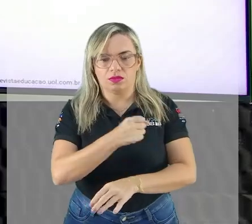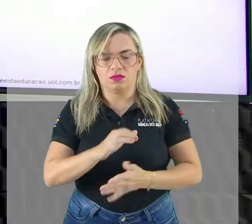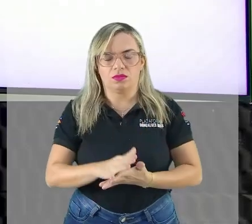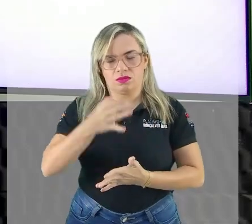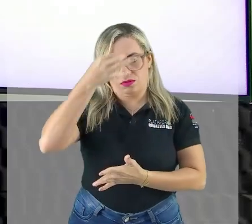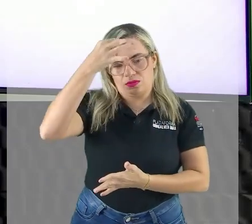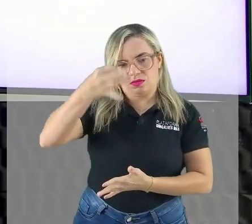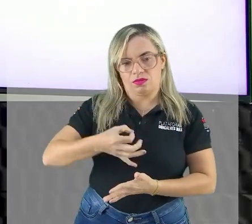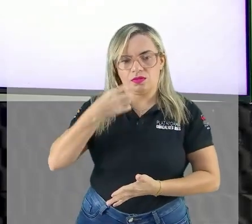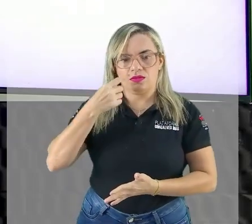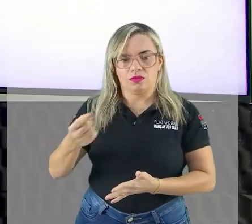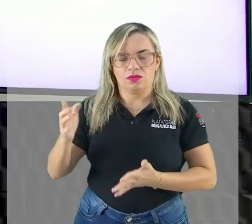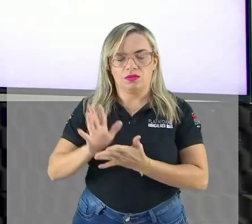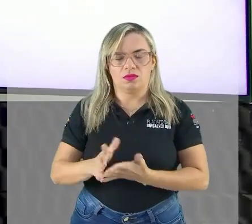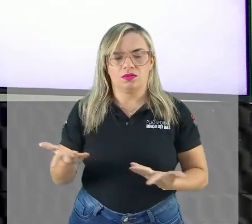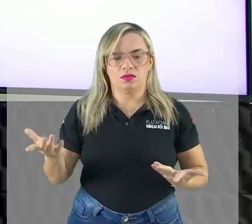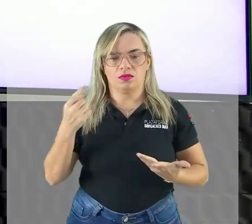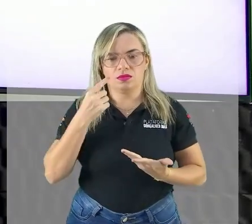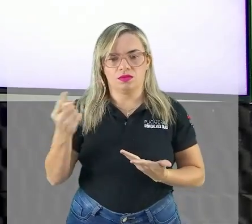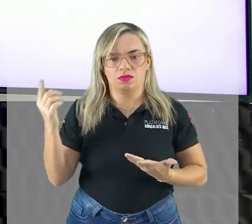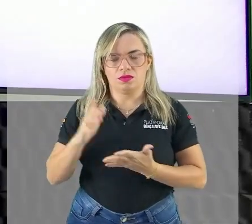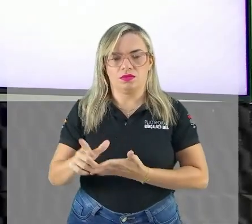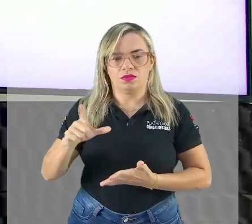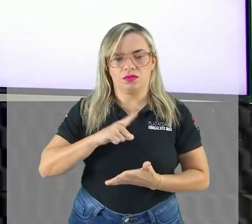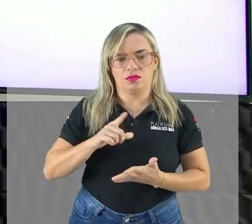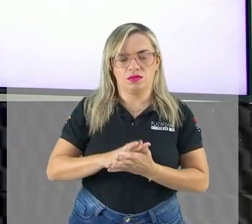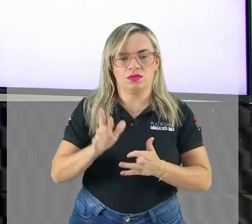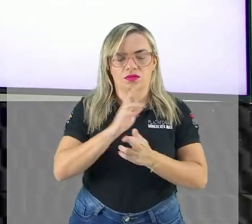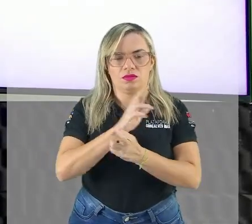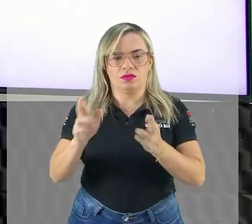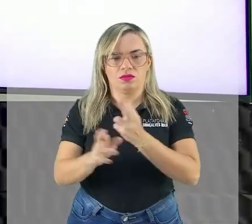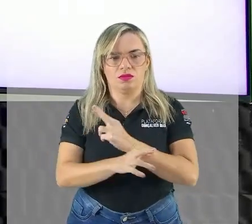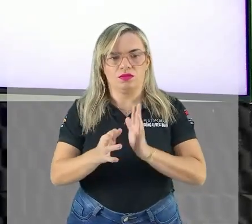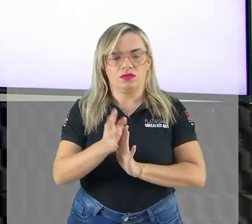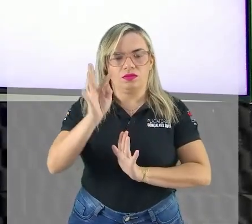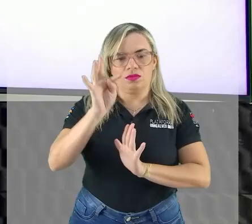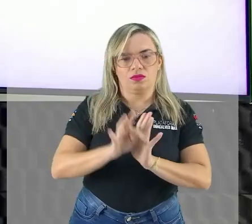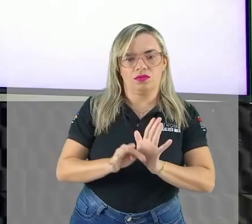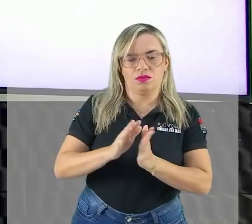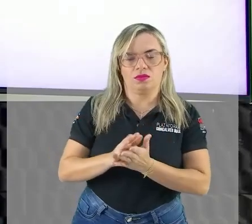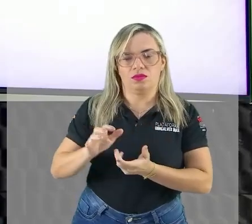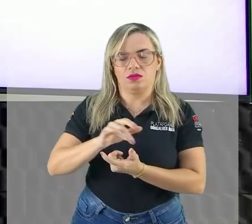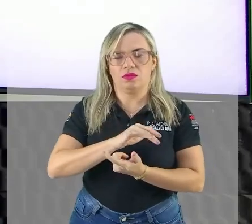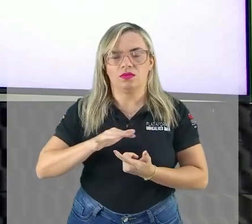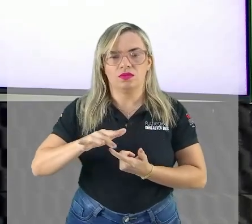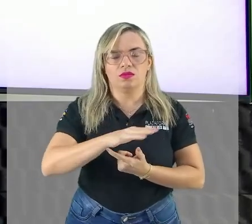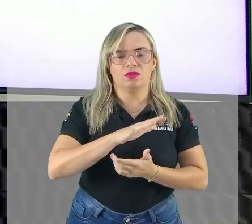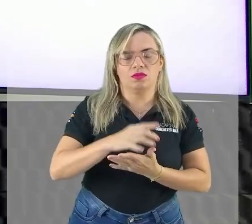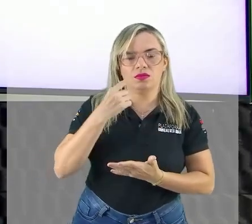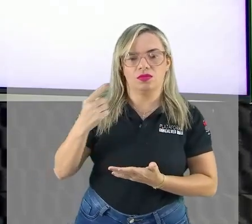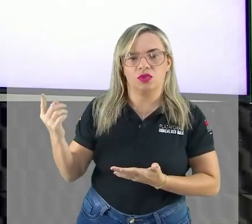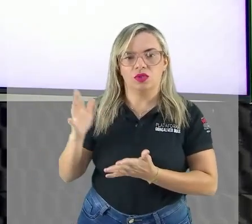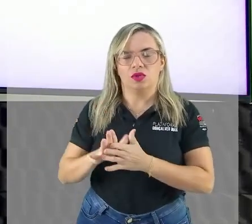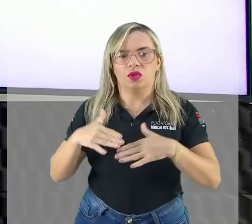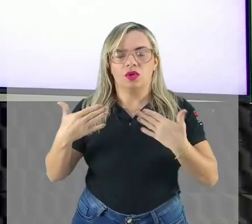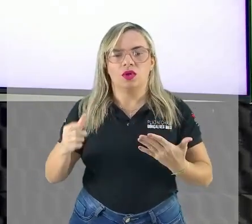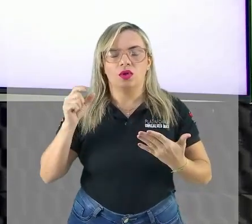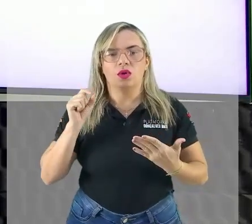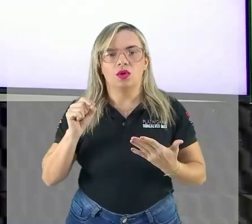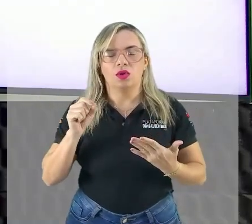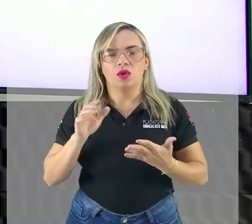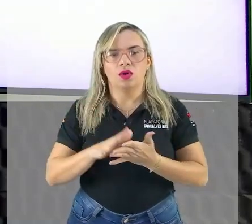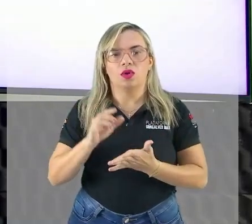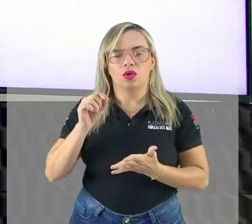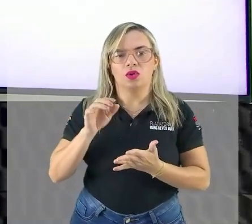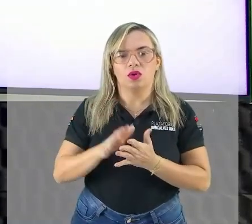habilidades. E aí a gente tem essa relação do texto, falando de letramento, e todo esse contexto, aí a gente